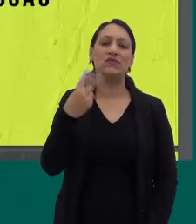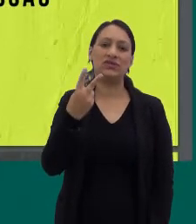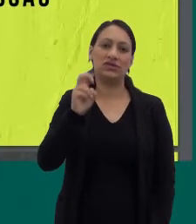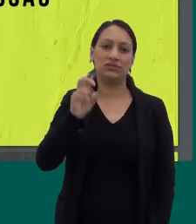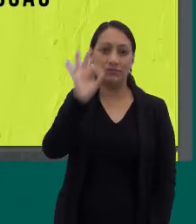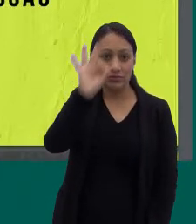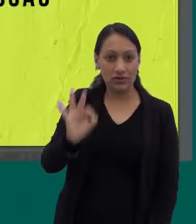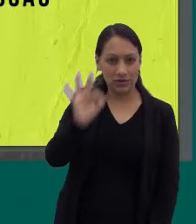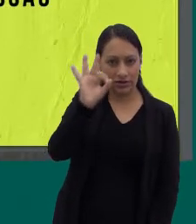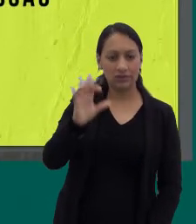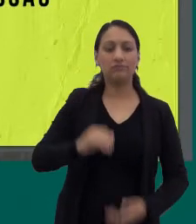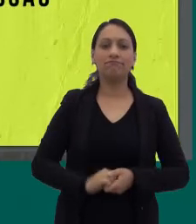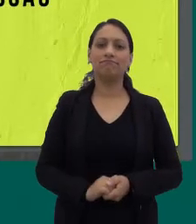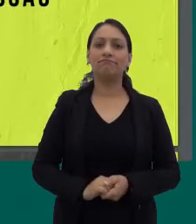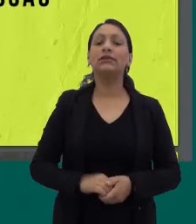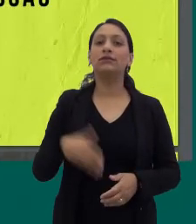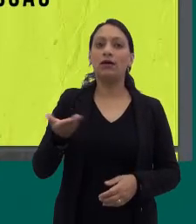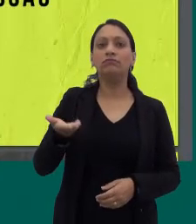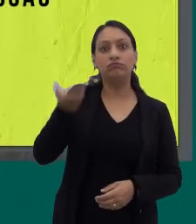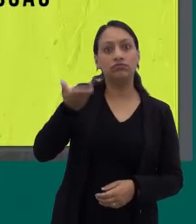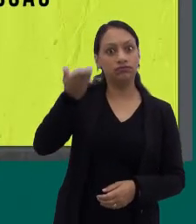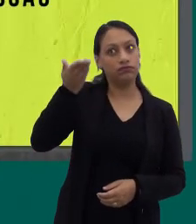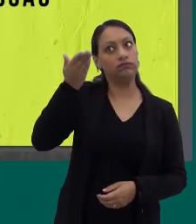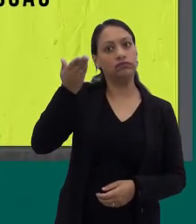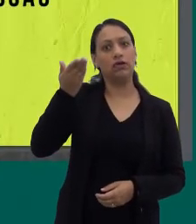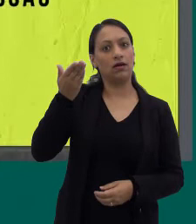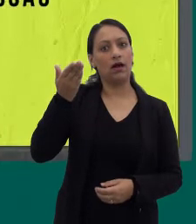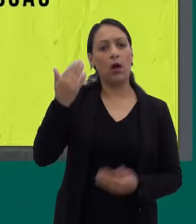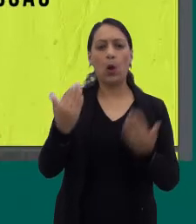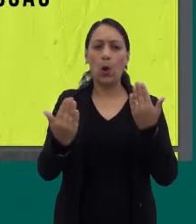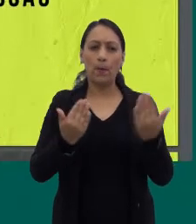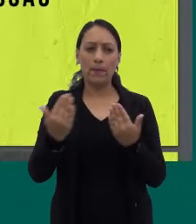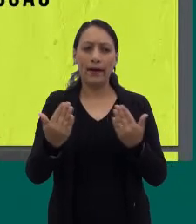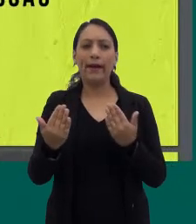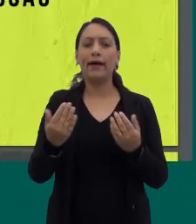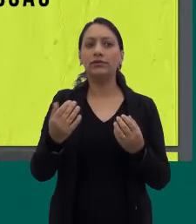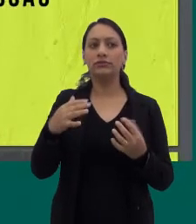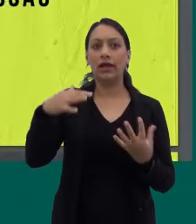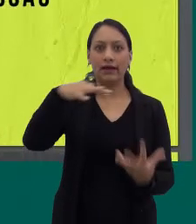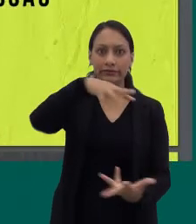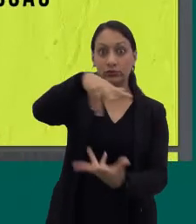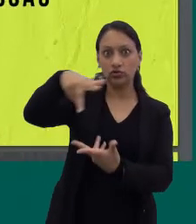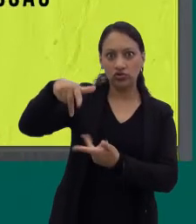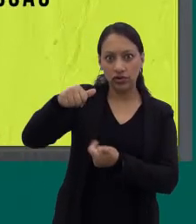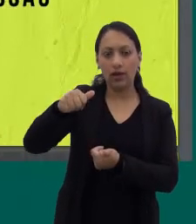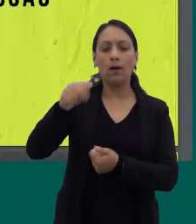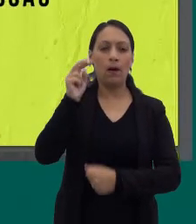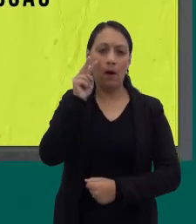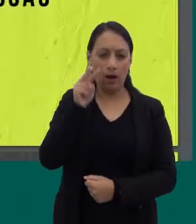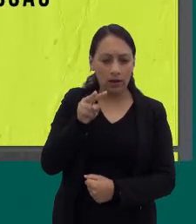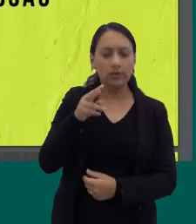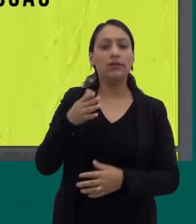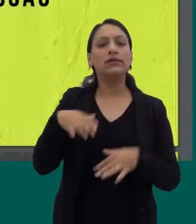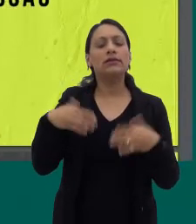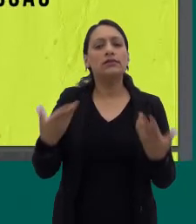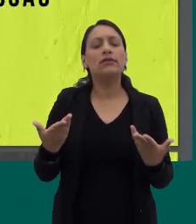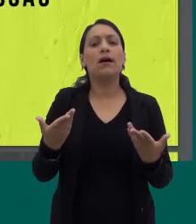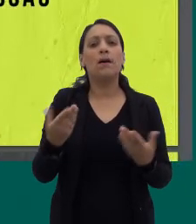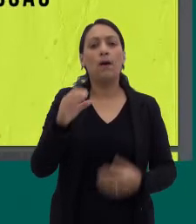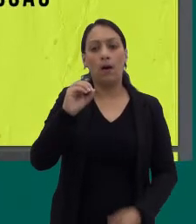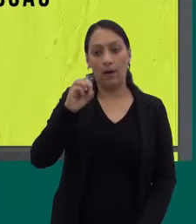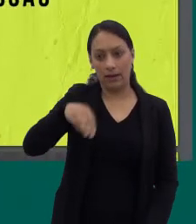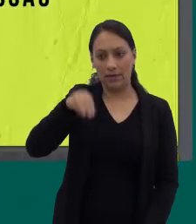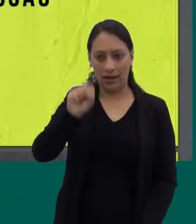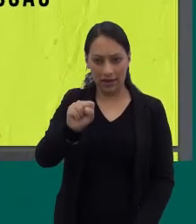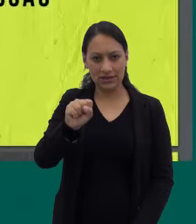número, assim, bem elevado, né, considerando, assim, de forma mundial. E segundo a própria OMS, né, que é a